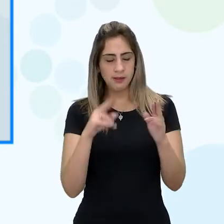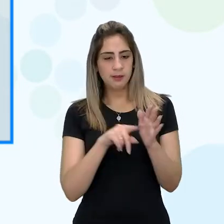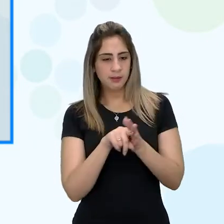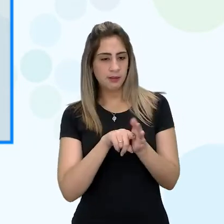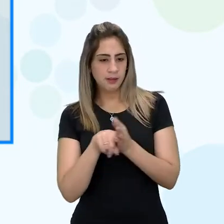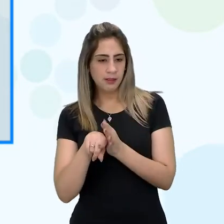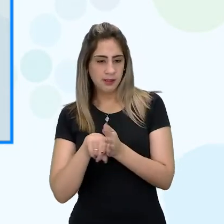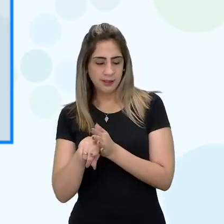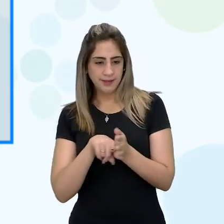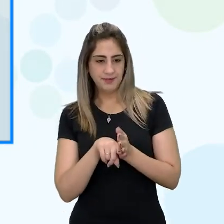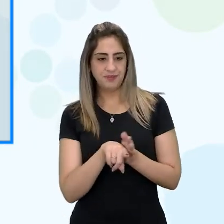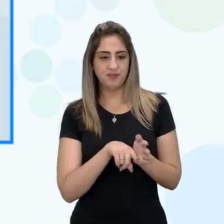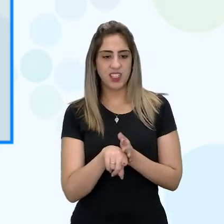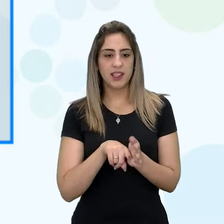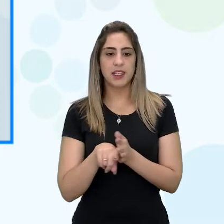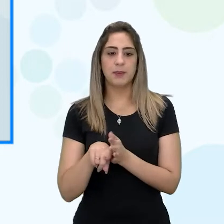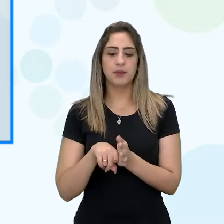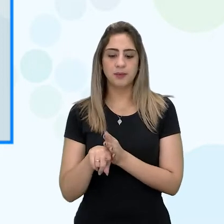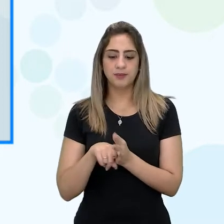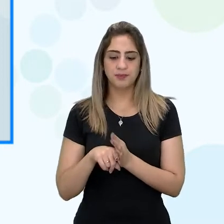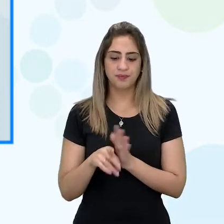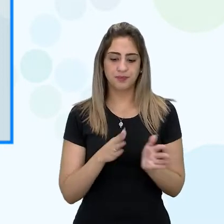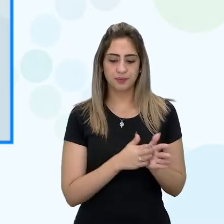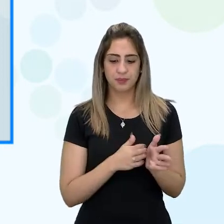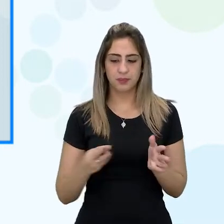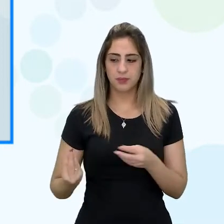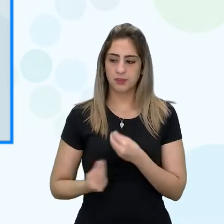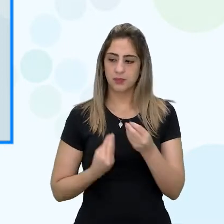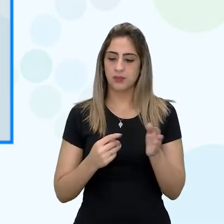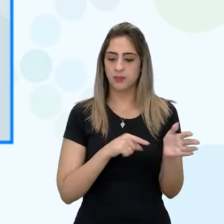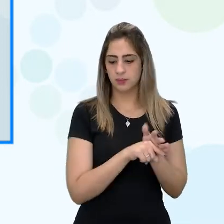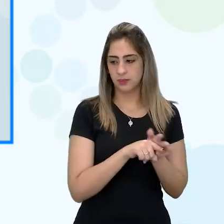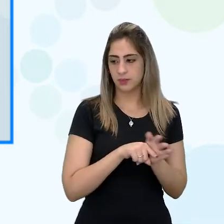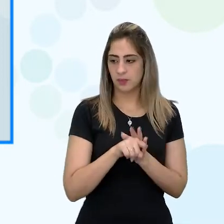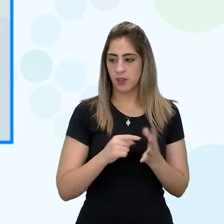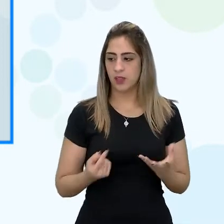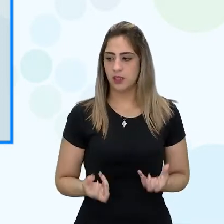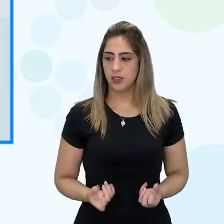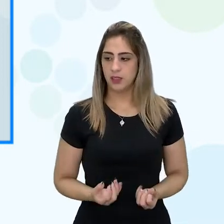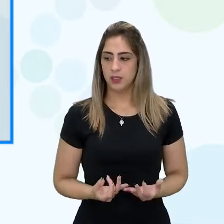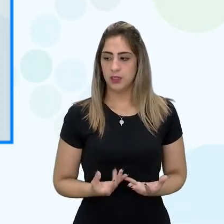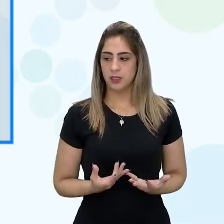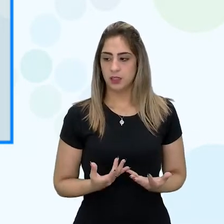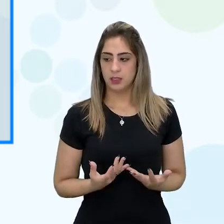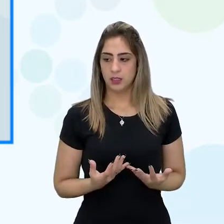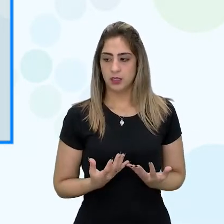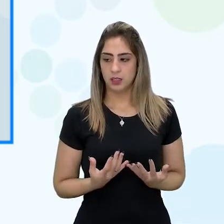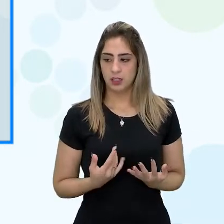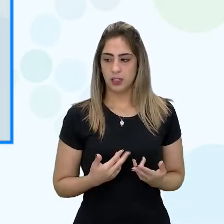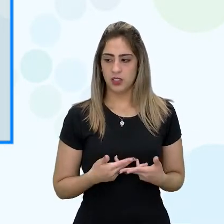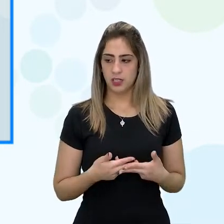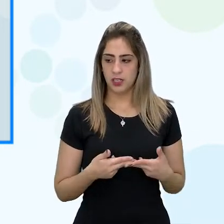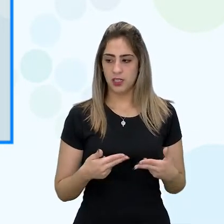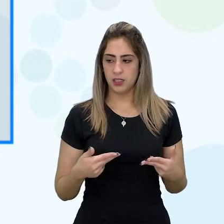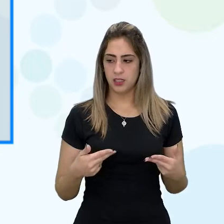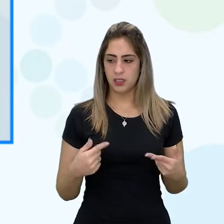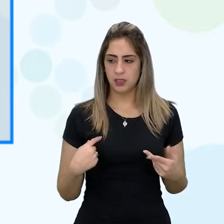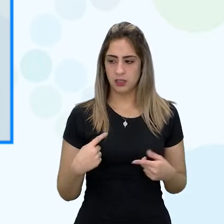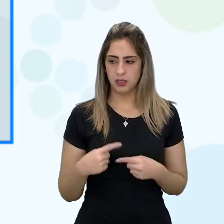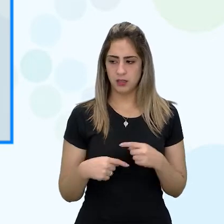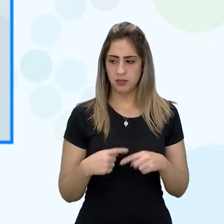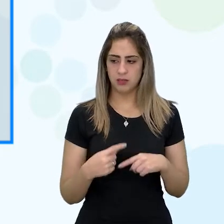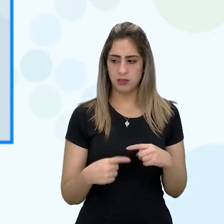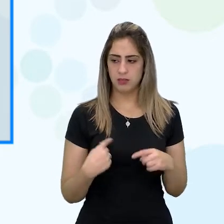do solo, e aí com, né, a análise do sedimento, estava presente nas